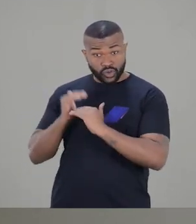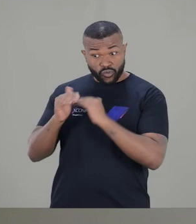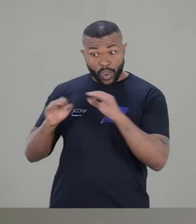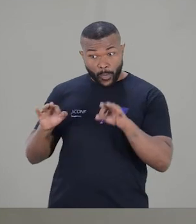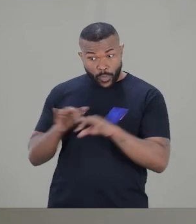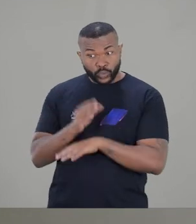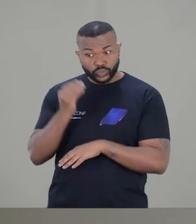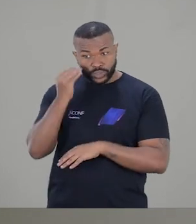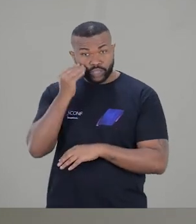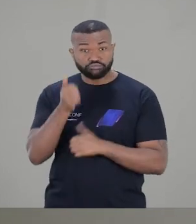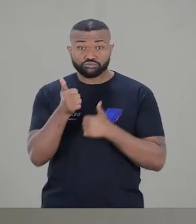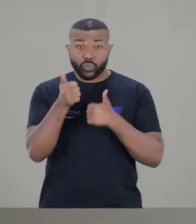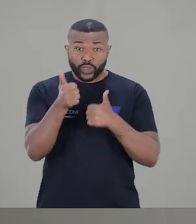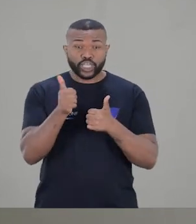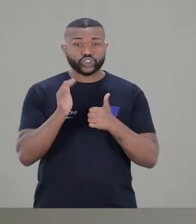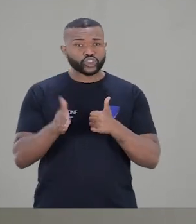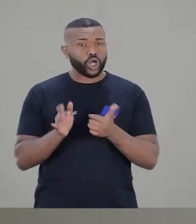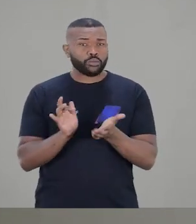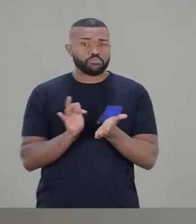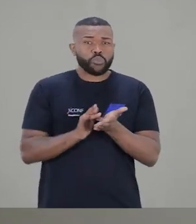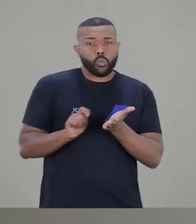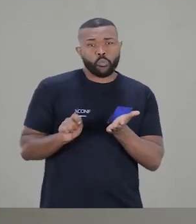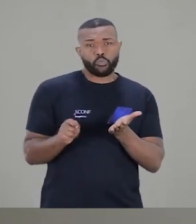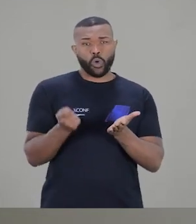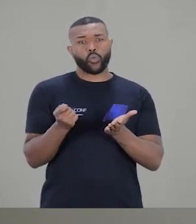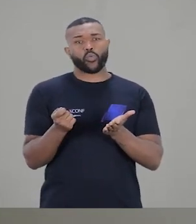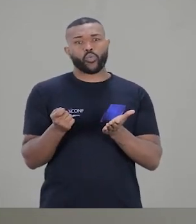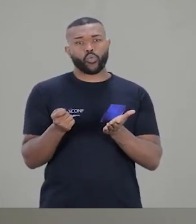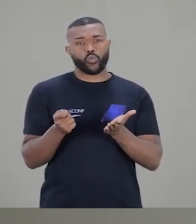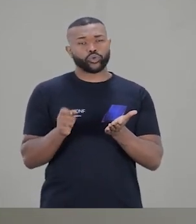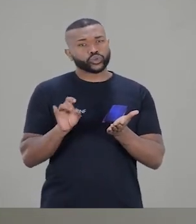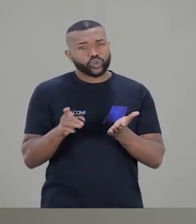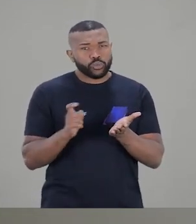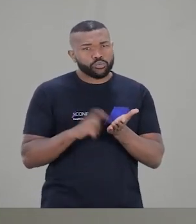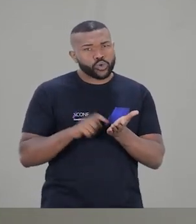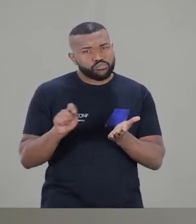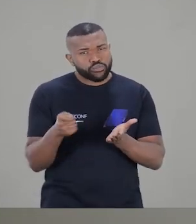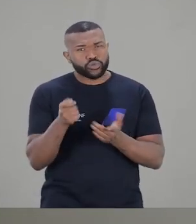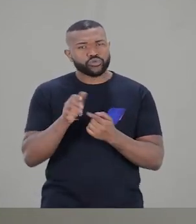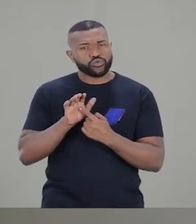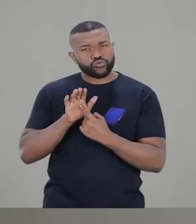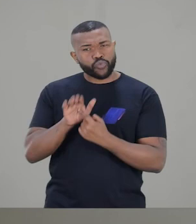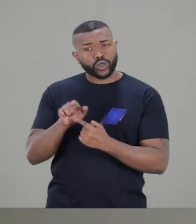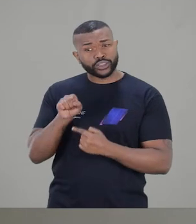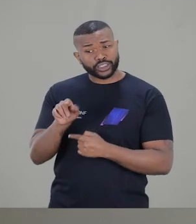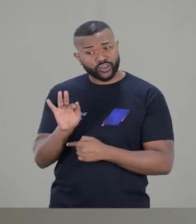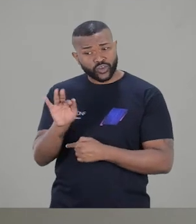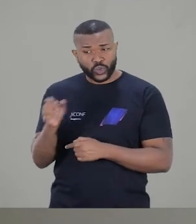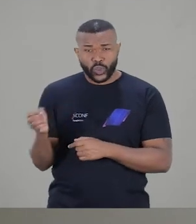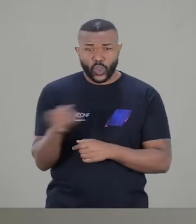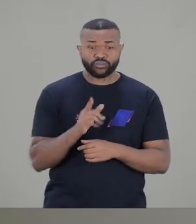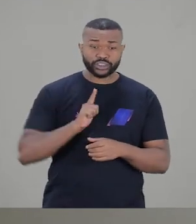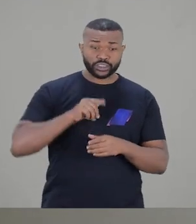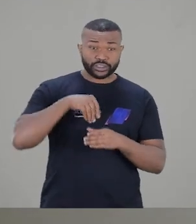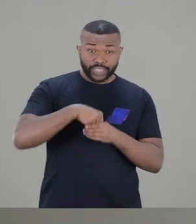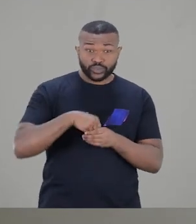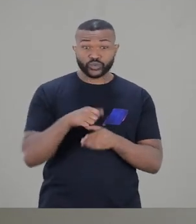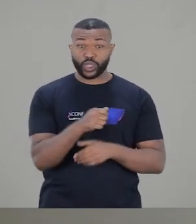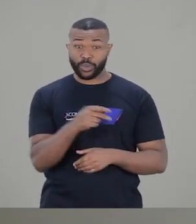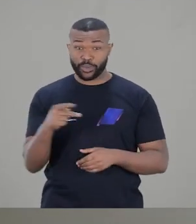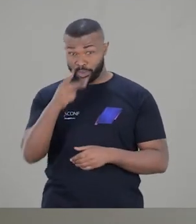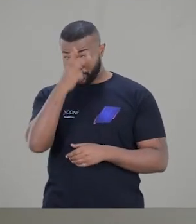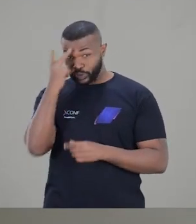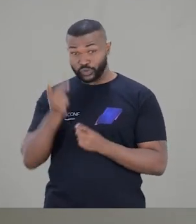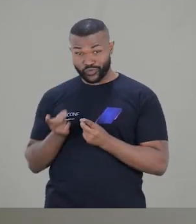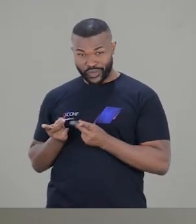desenvolver tudo, está testado, a gente só liga uma chavinha. O ligar dessa chave é o que faz aparecer essa feature nova dentro do app para a